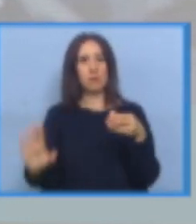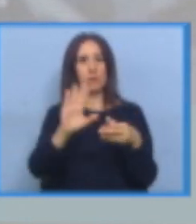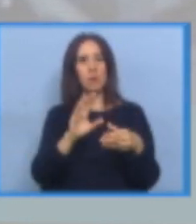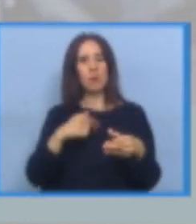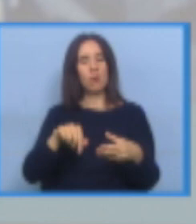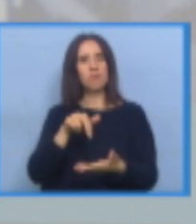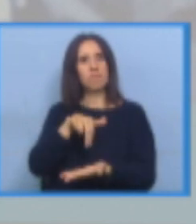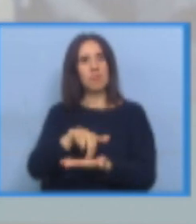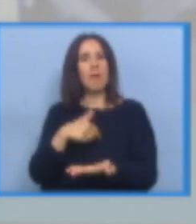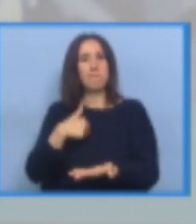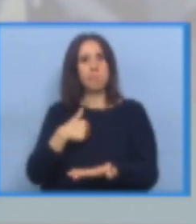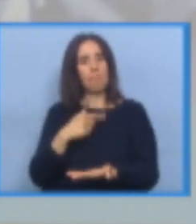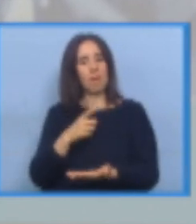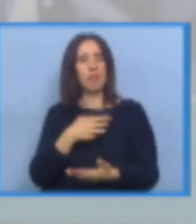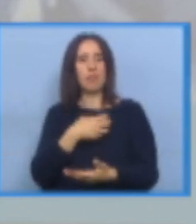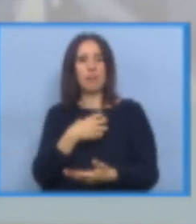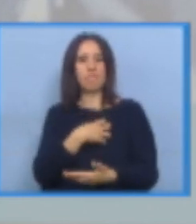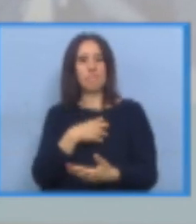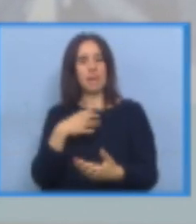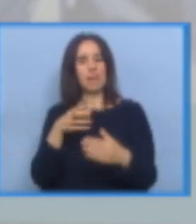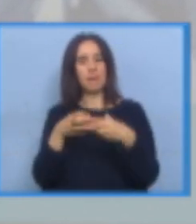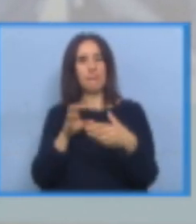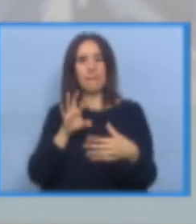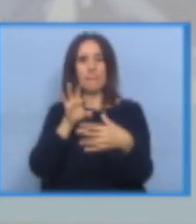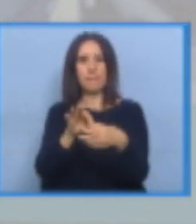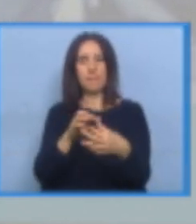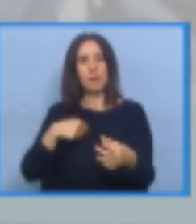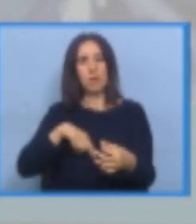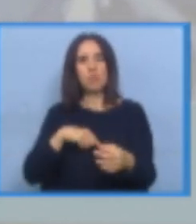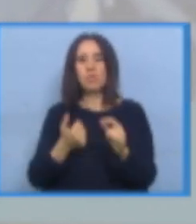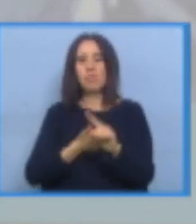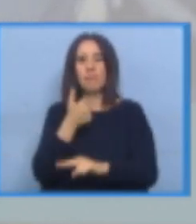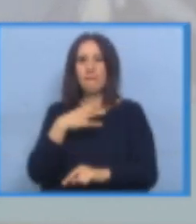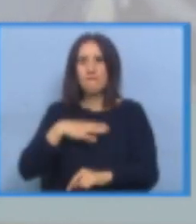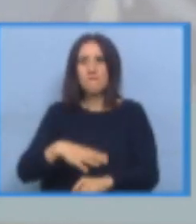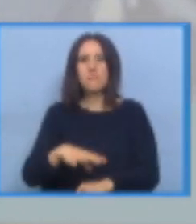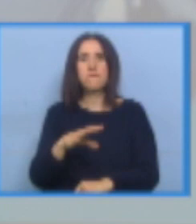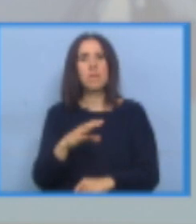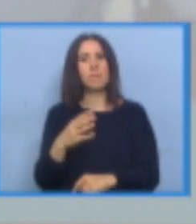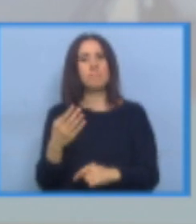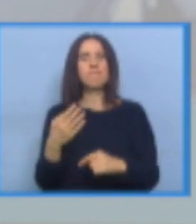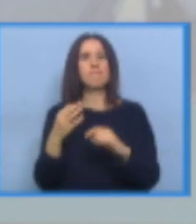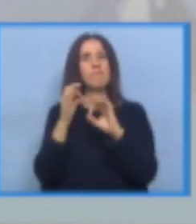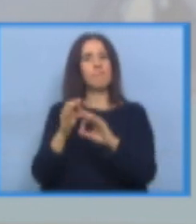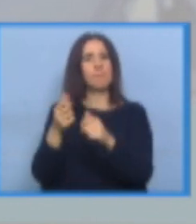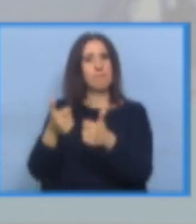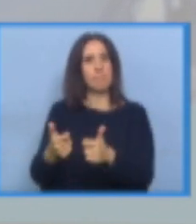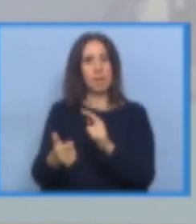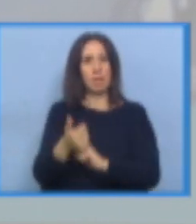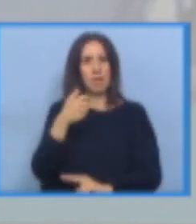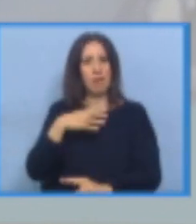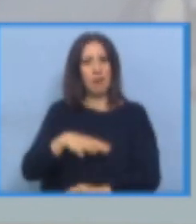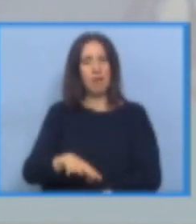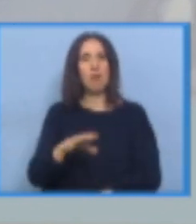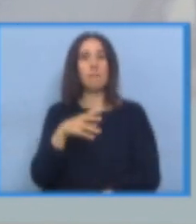ali identificados com aquela equipa e queremos realmente vencer, queremos vencer com o fair play e queremos levar